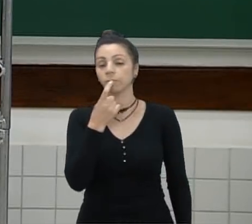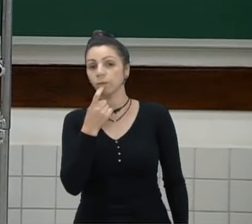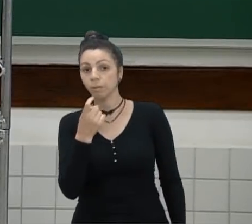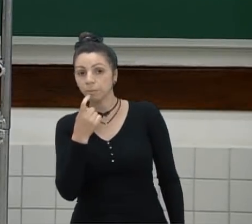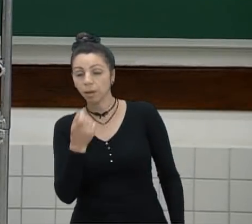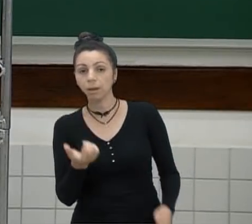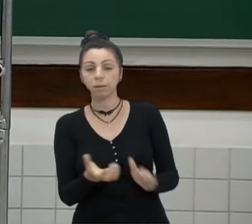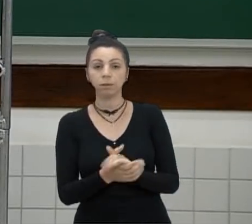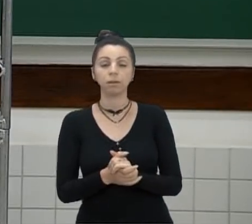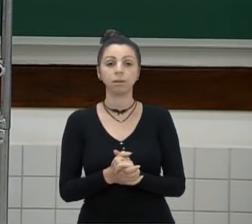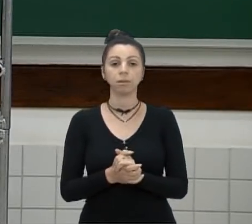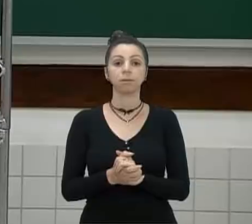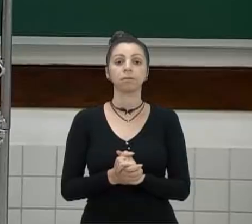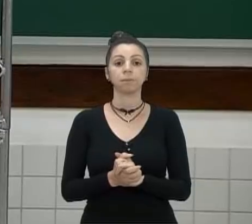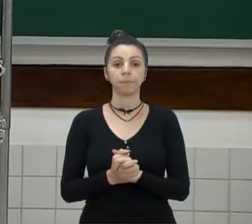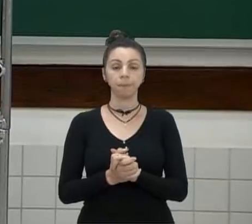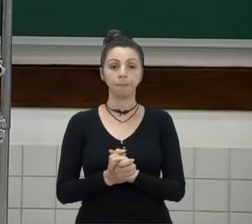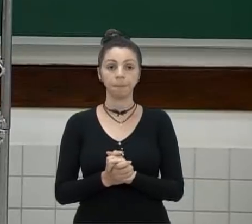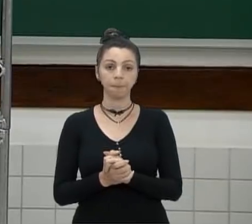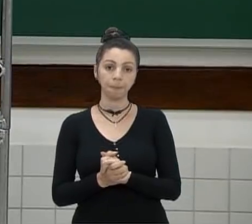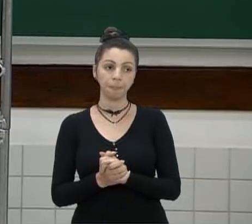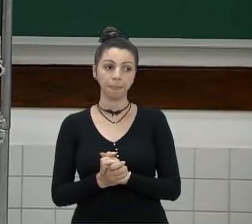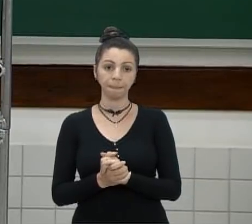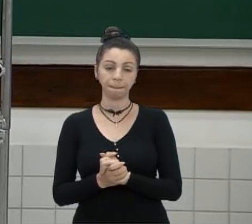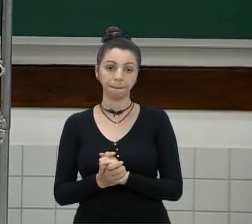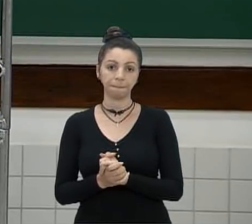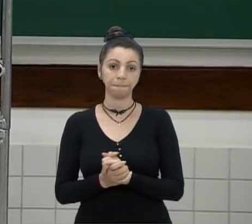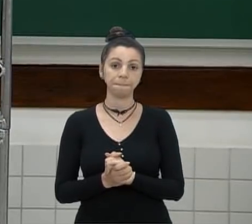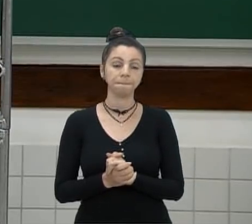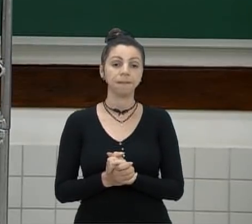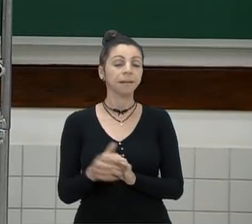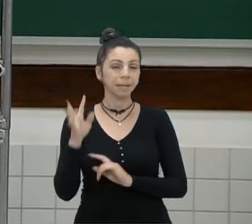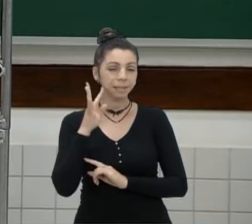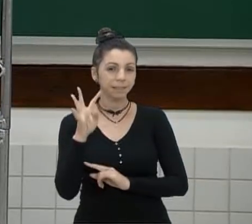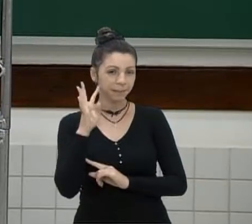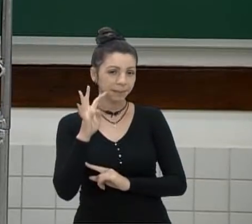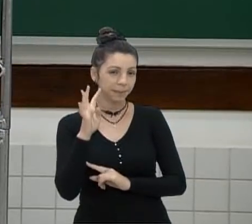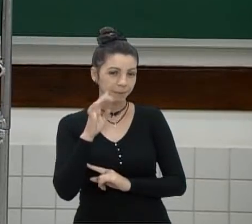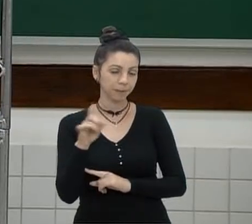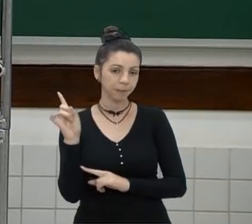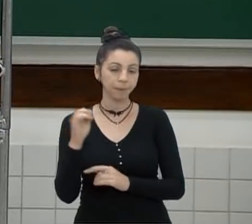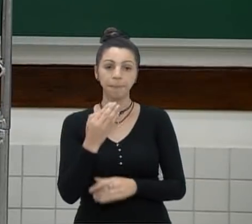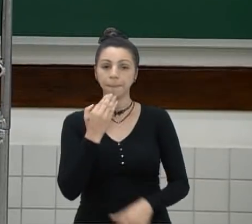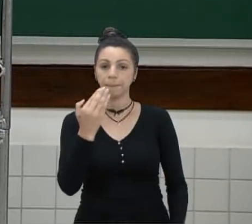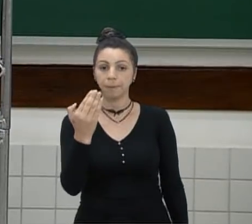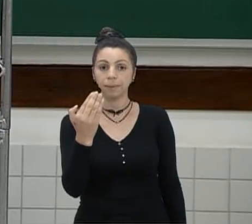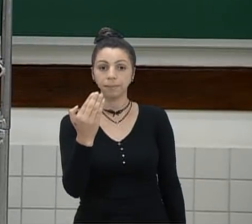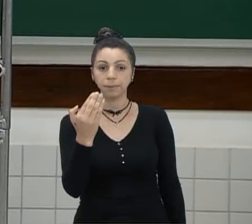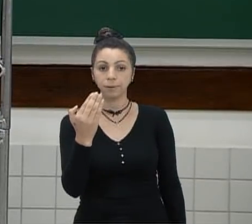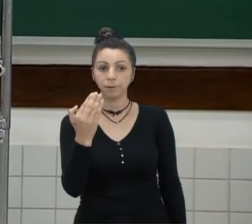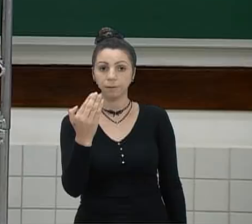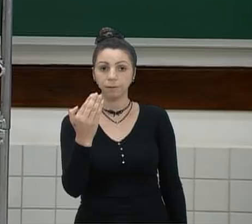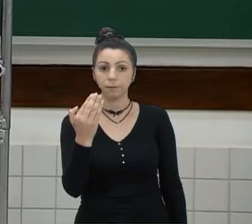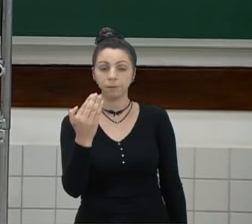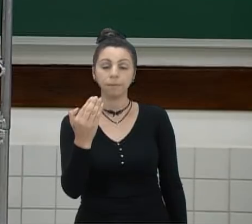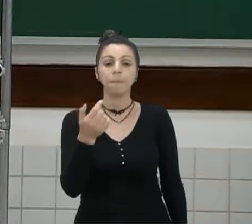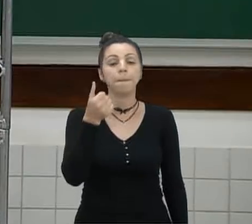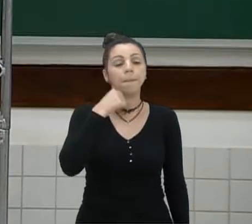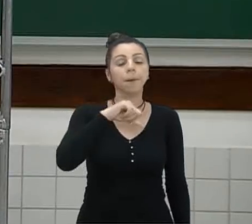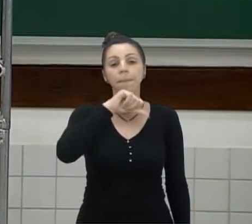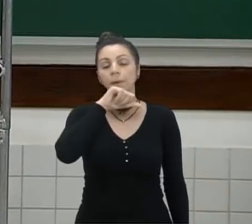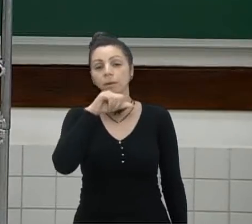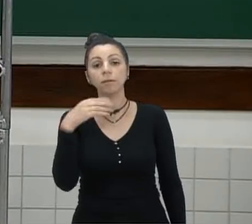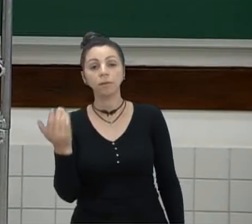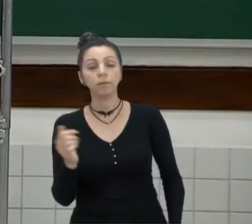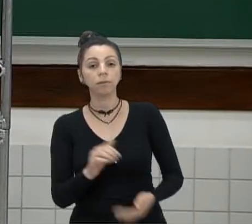água, vocês não iam perceber o líquido dentro desses objetos. Legal, né? Então, peça para a mãe, para